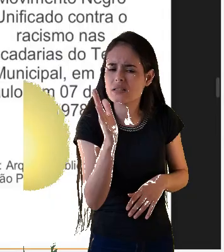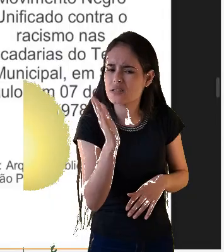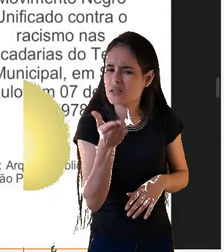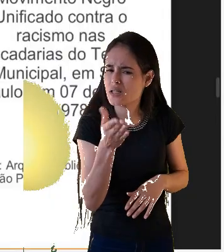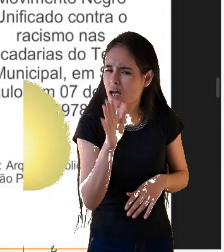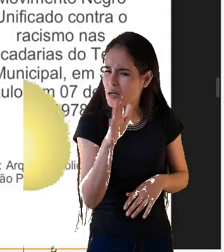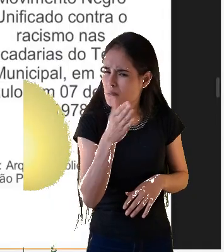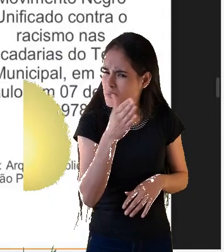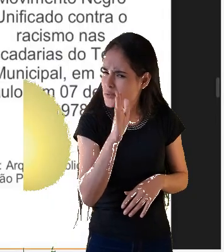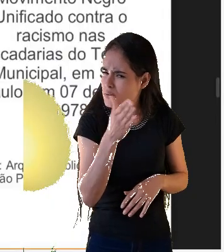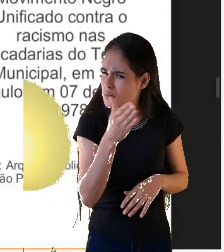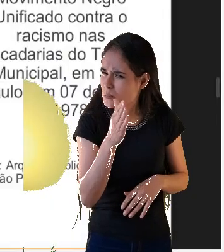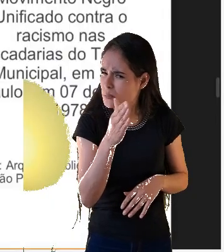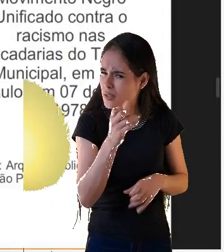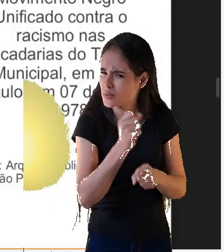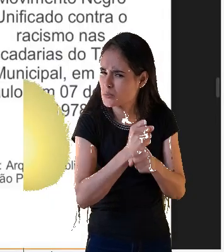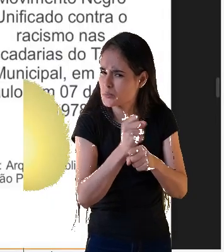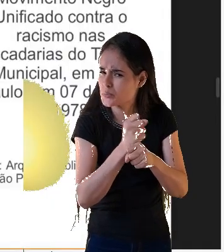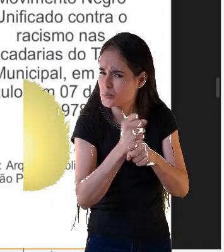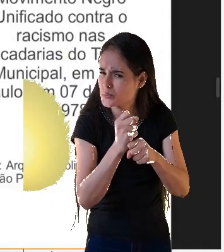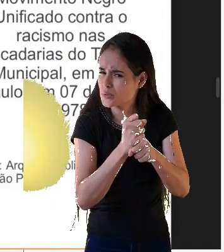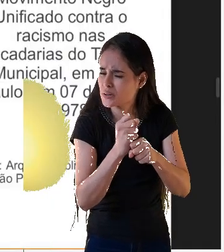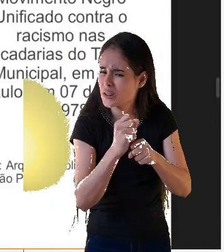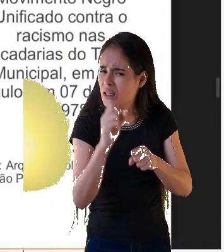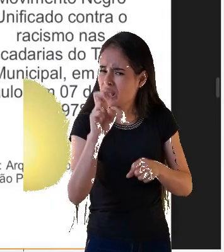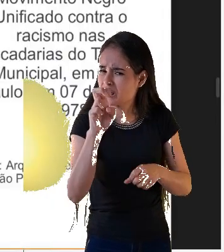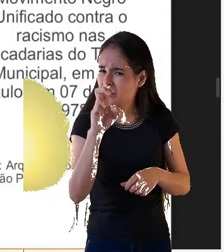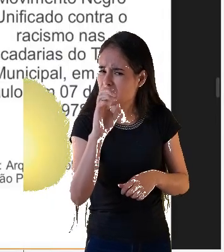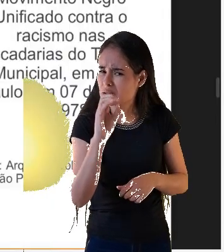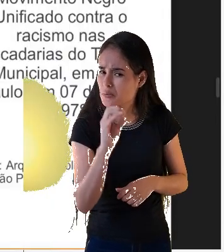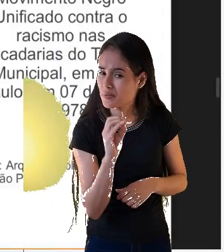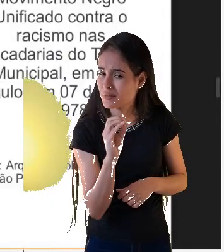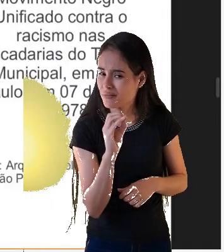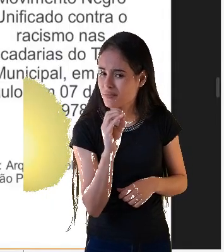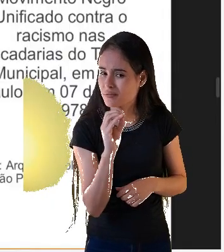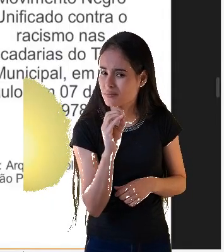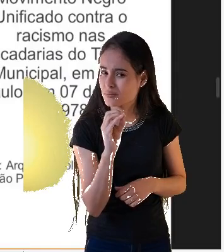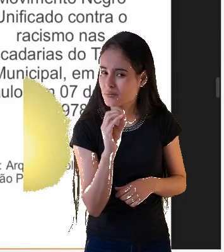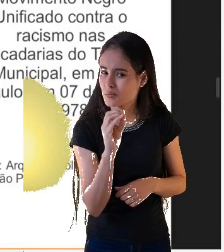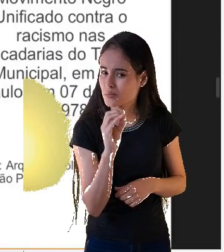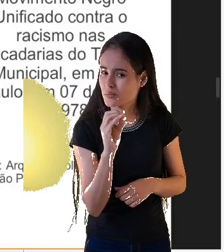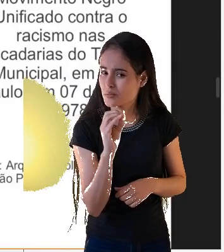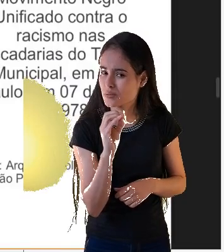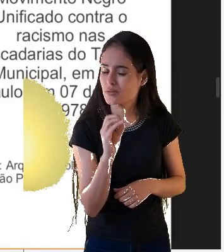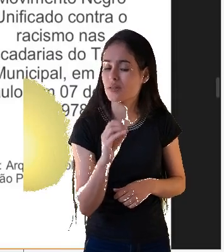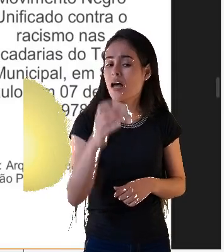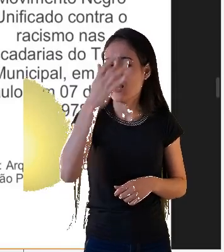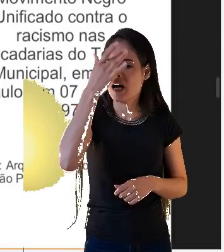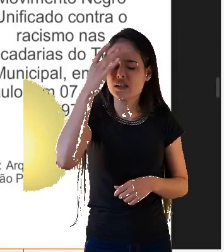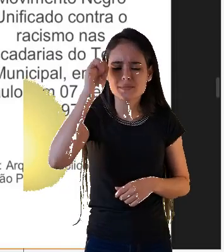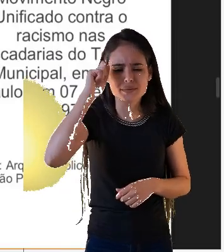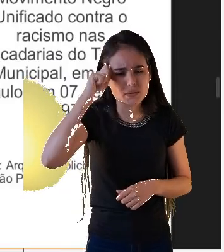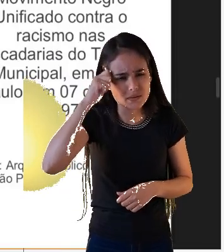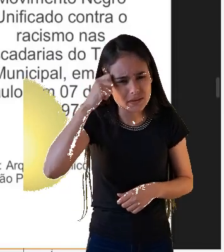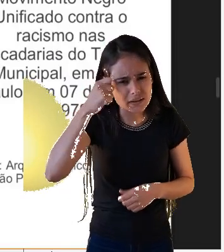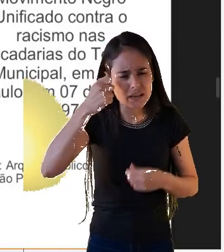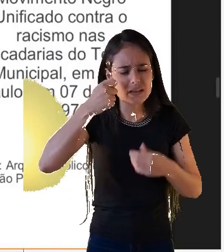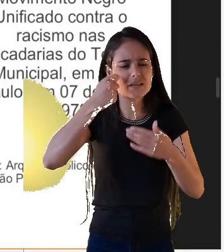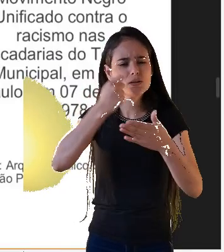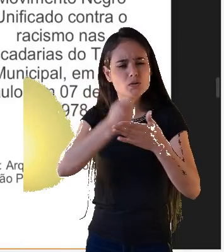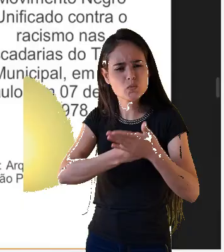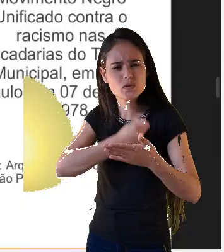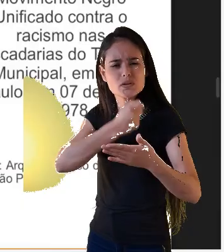sobre igualdade racial, né? Então é um movimento que existe, né, há quase